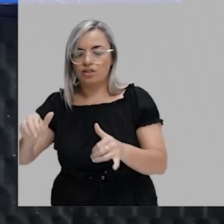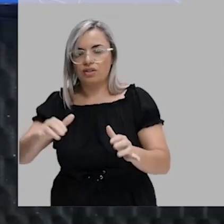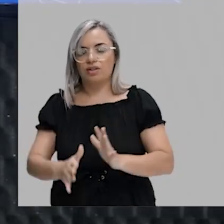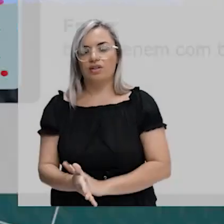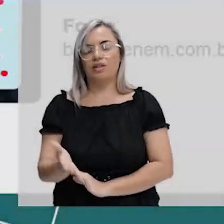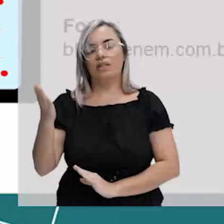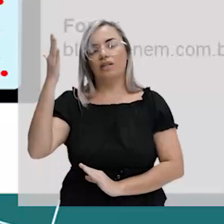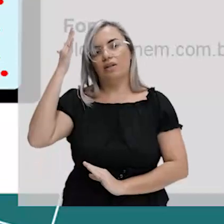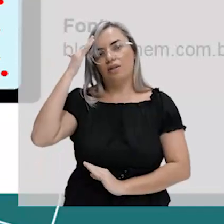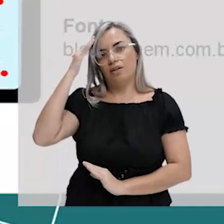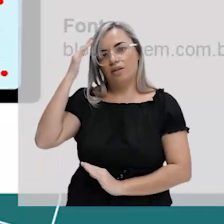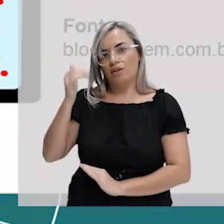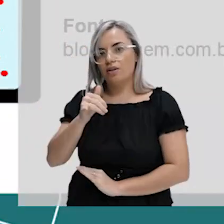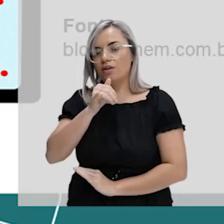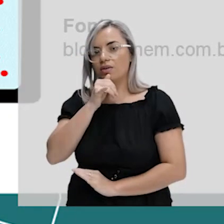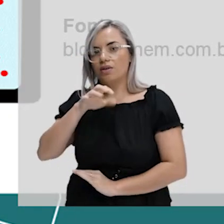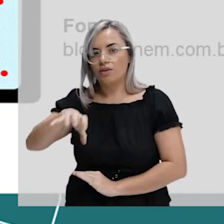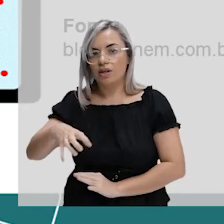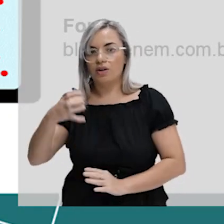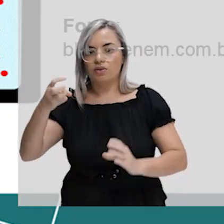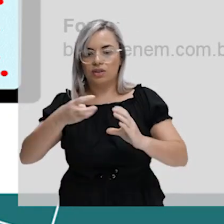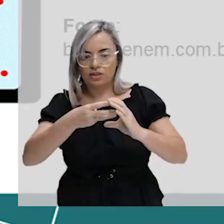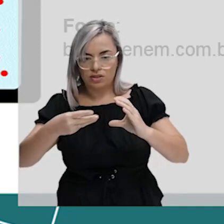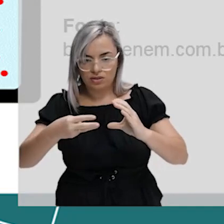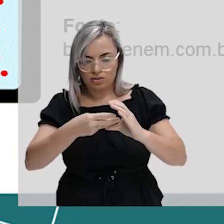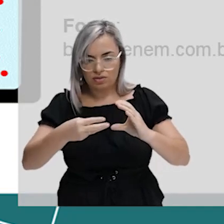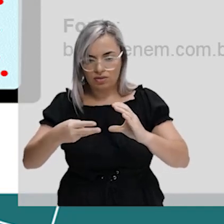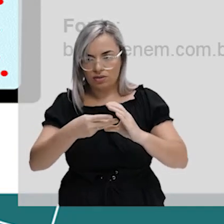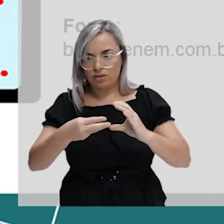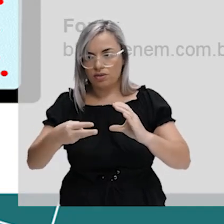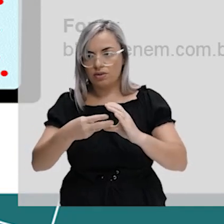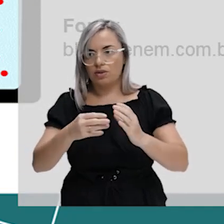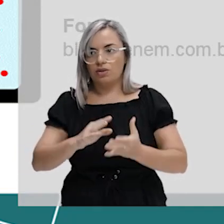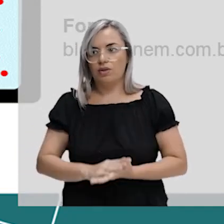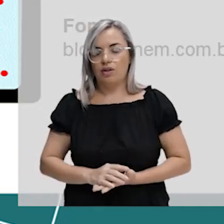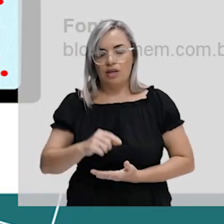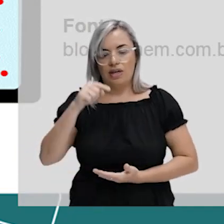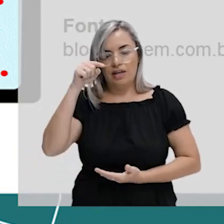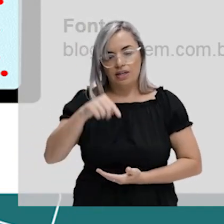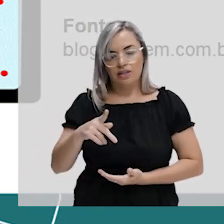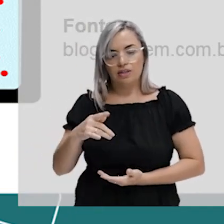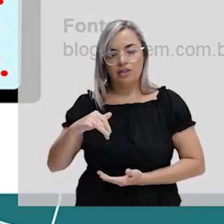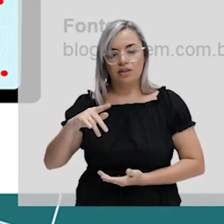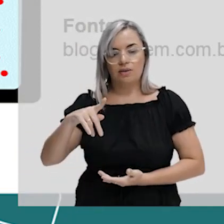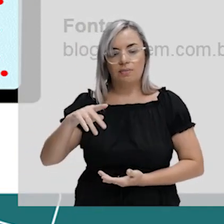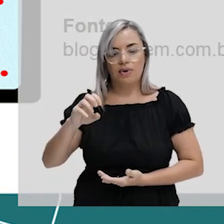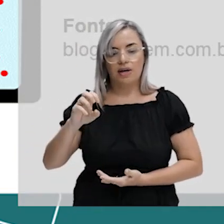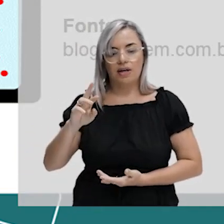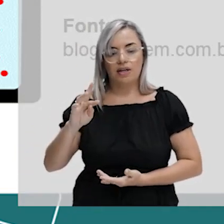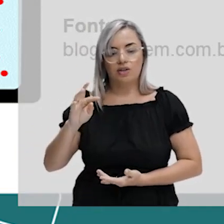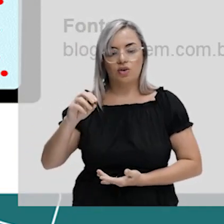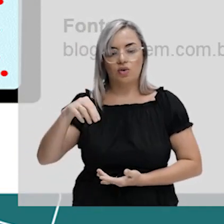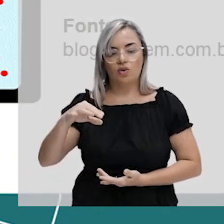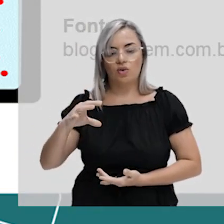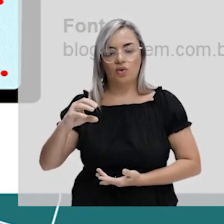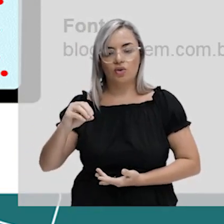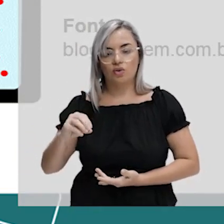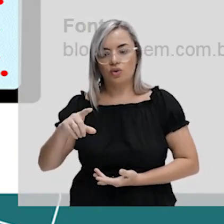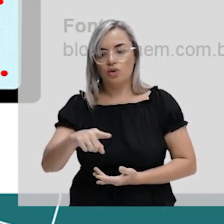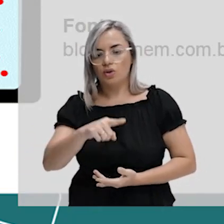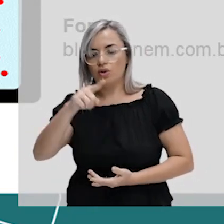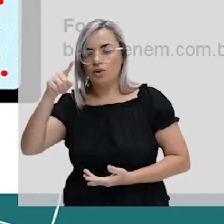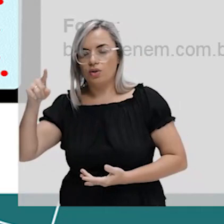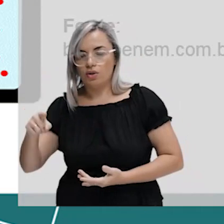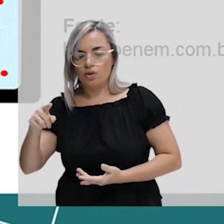por exemplo, o que acontece na célula, né? Então, aqui é o meio hipertônico, meio hipotônico. Sempre o soluto migra